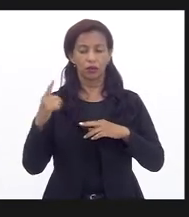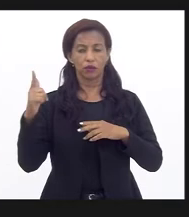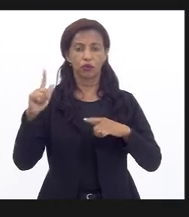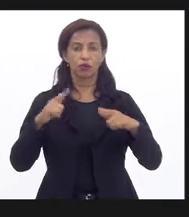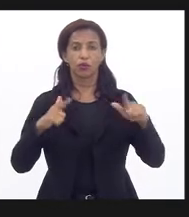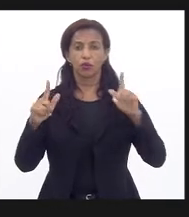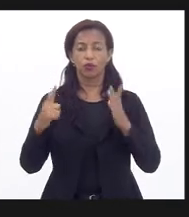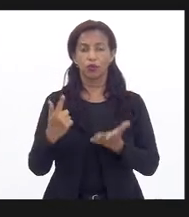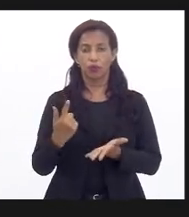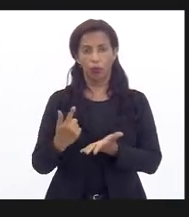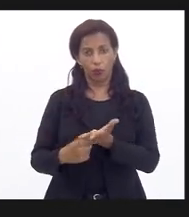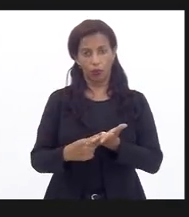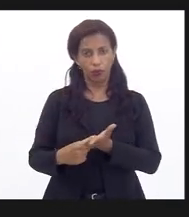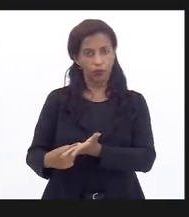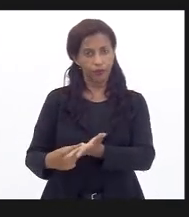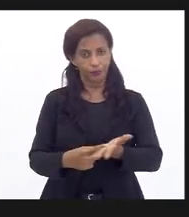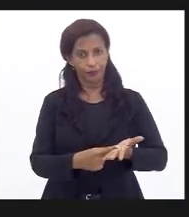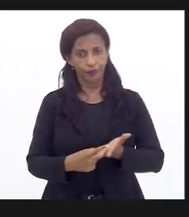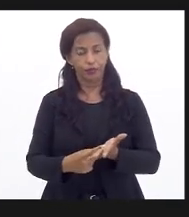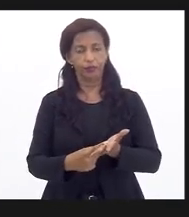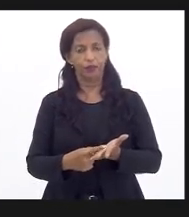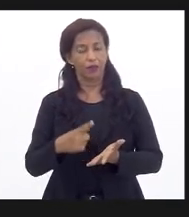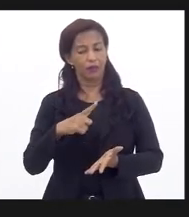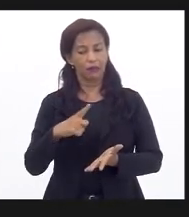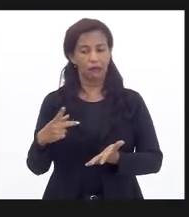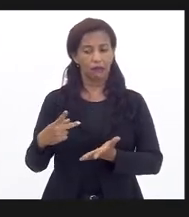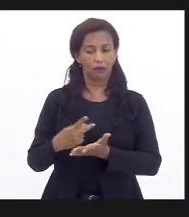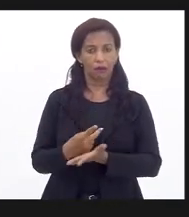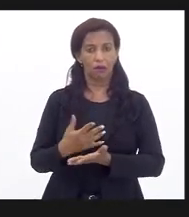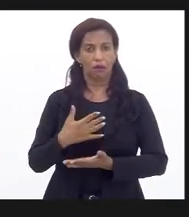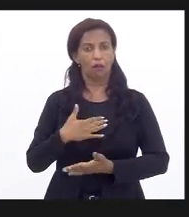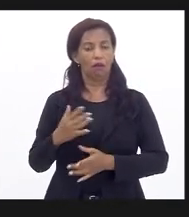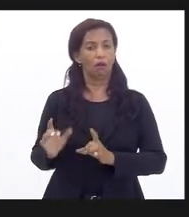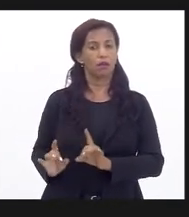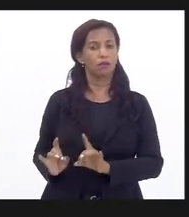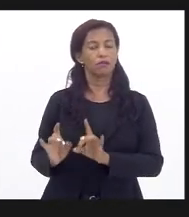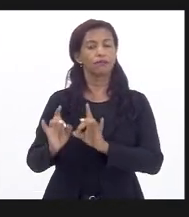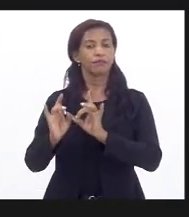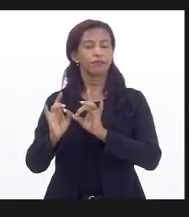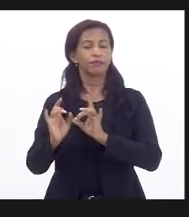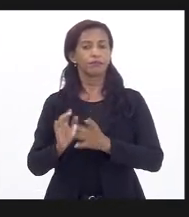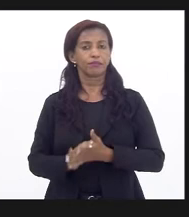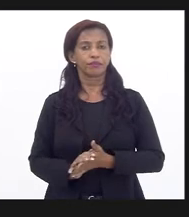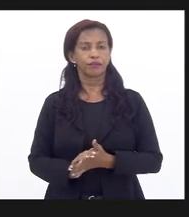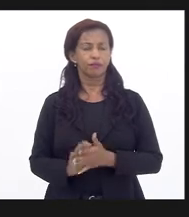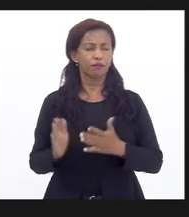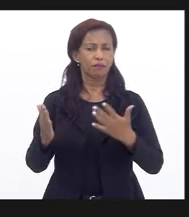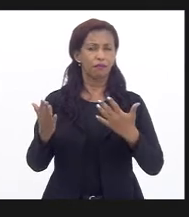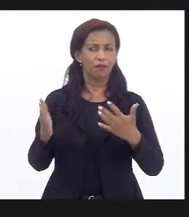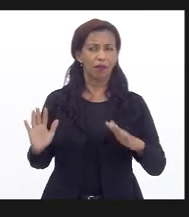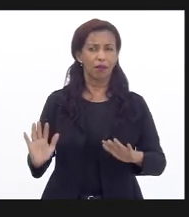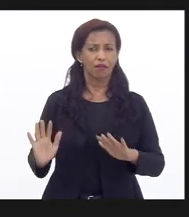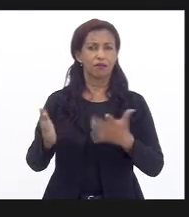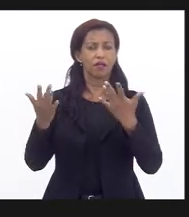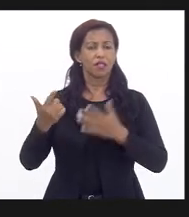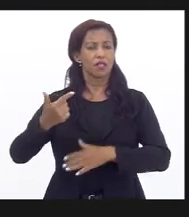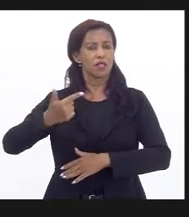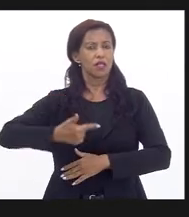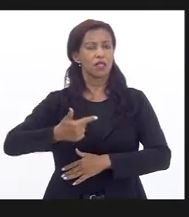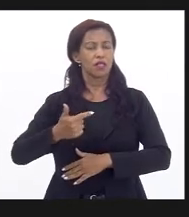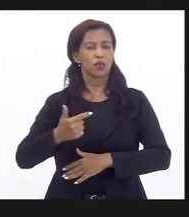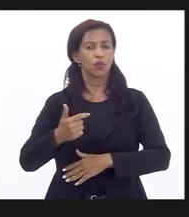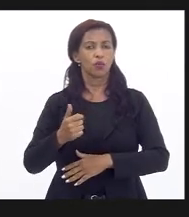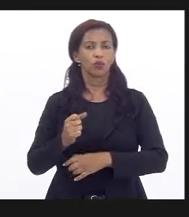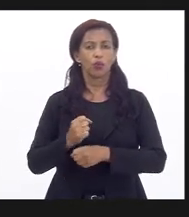outros compromissos que tive, né, em especial a comemoração do segundo ano